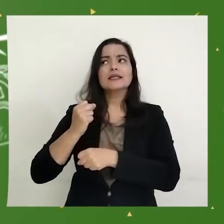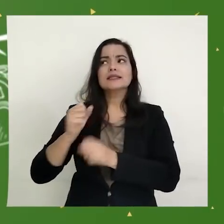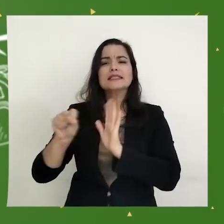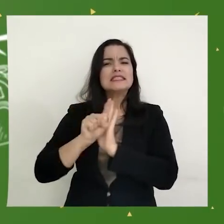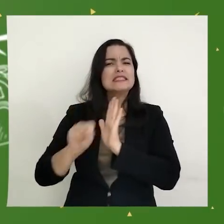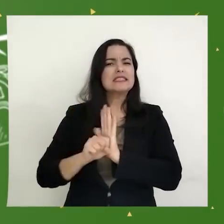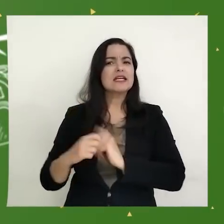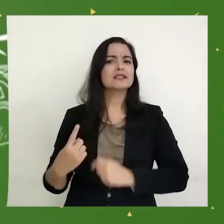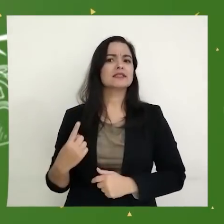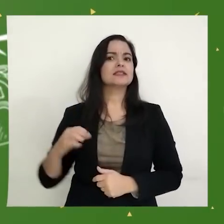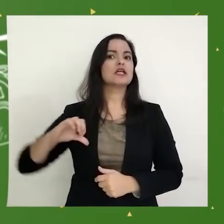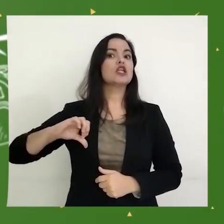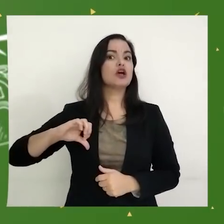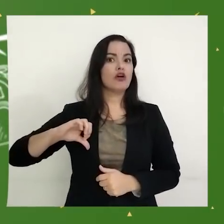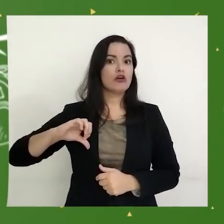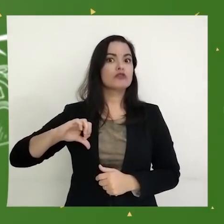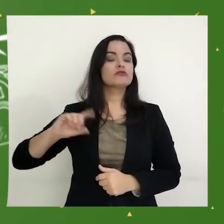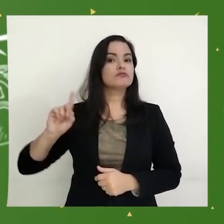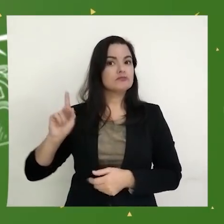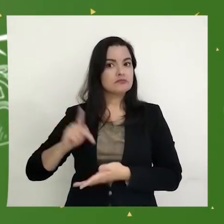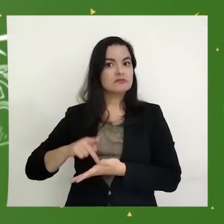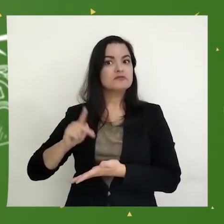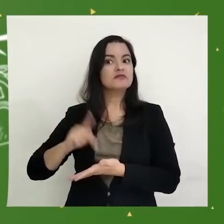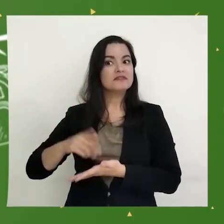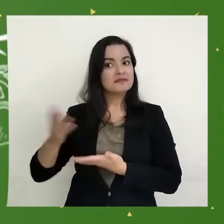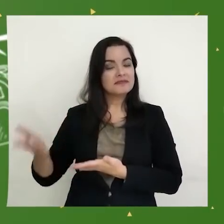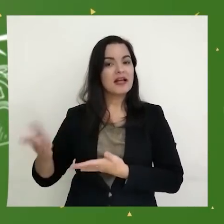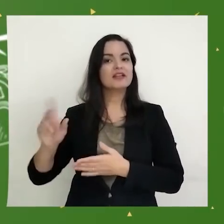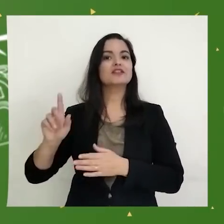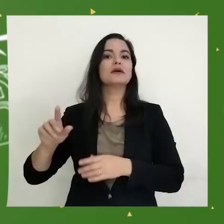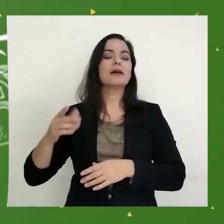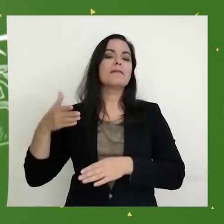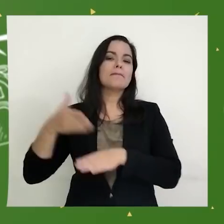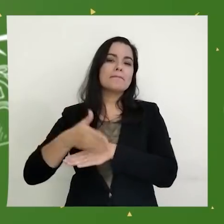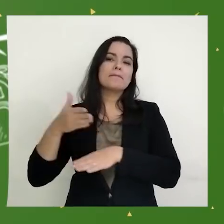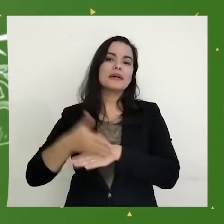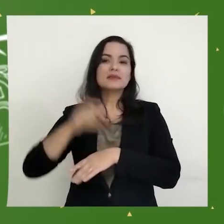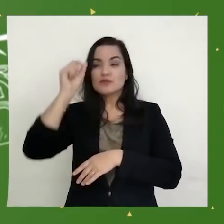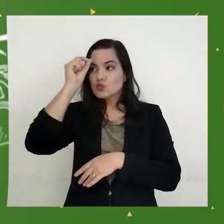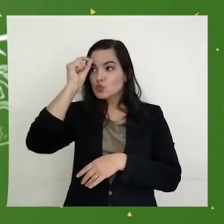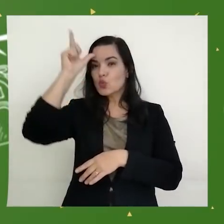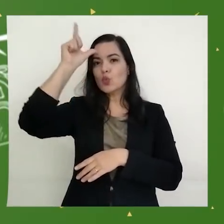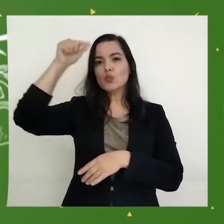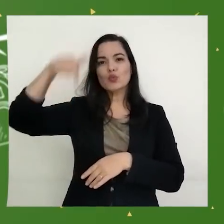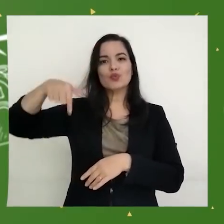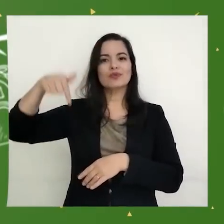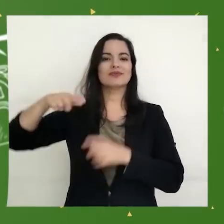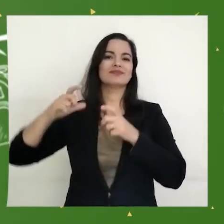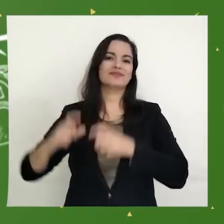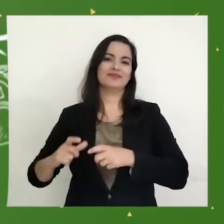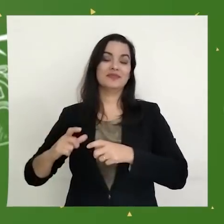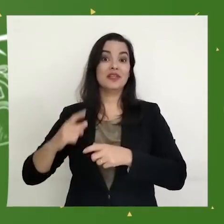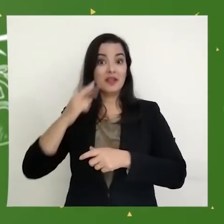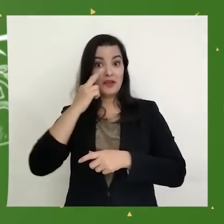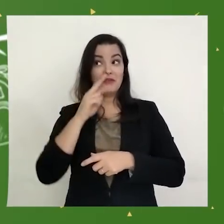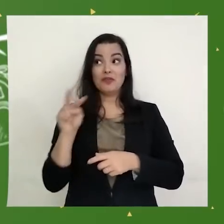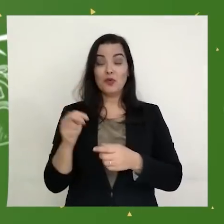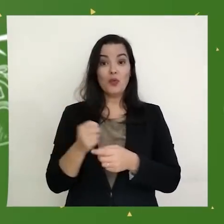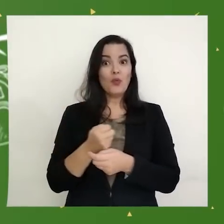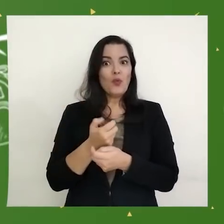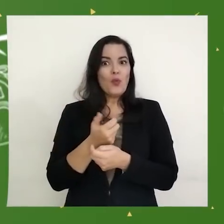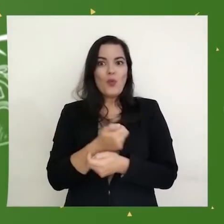faz com que ela seja um patrimônio histórico cultural. Então, olha só quanta coisa nós